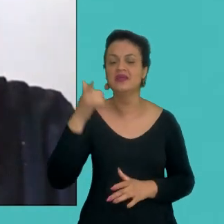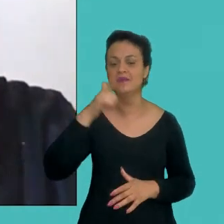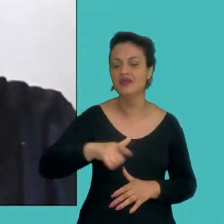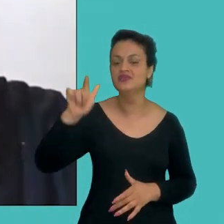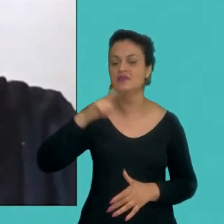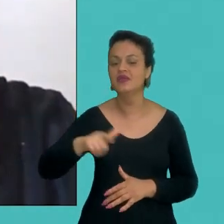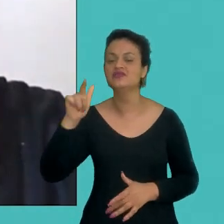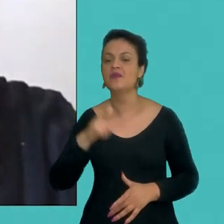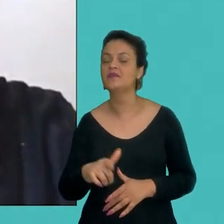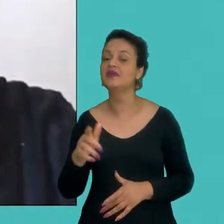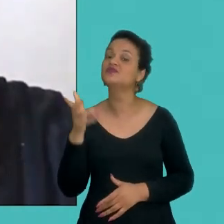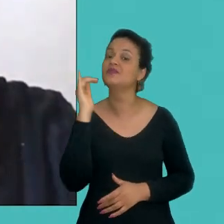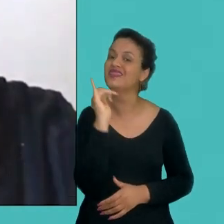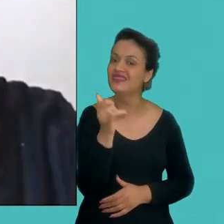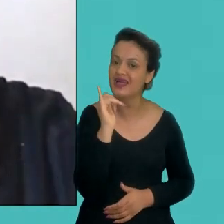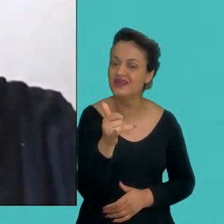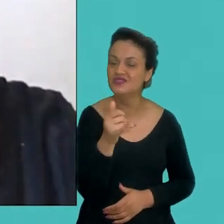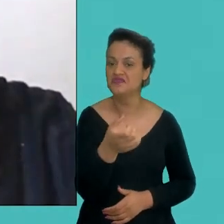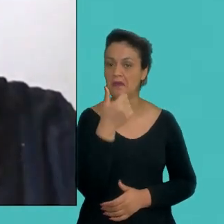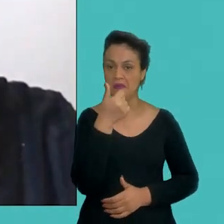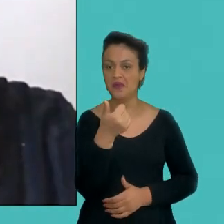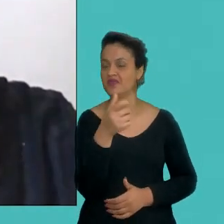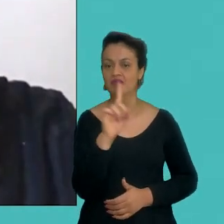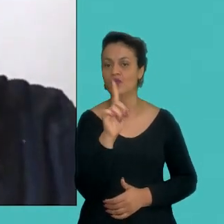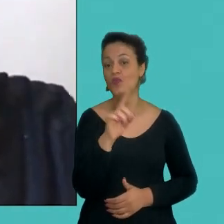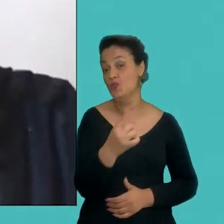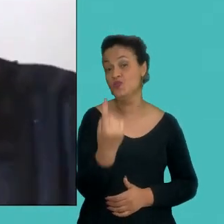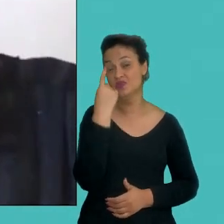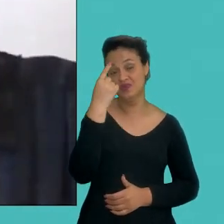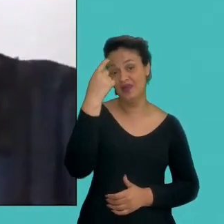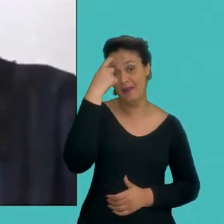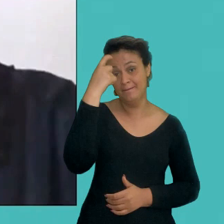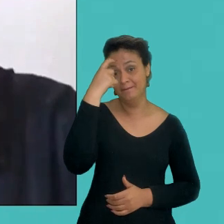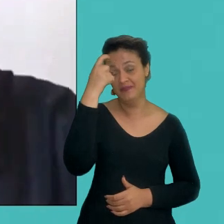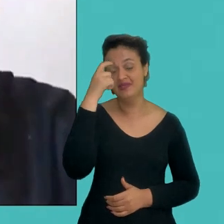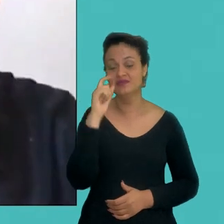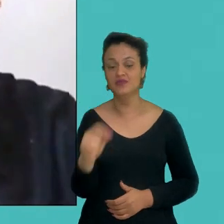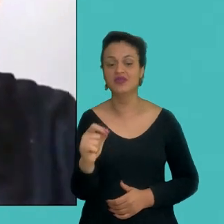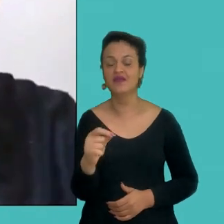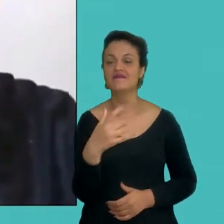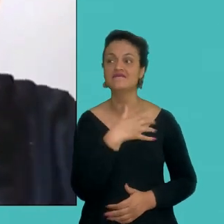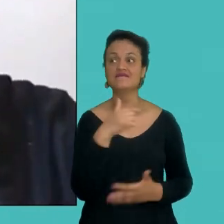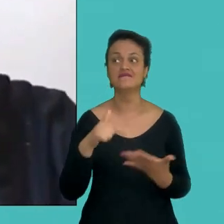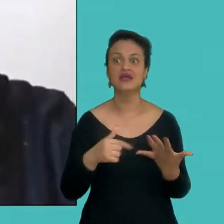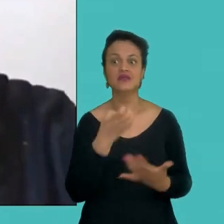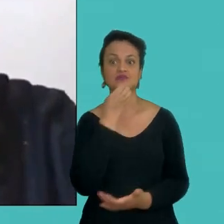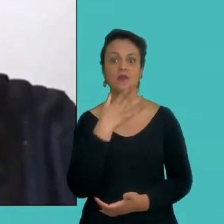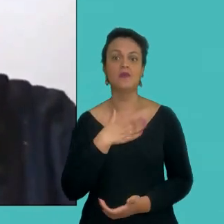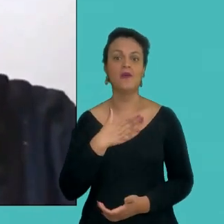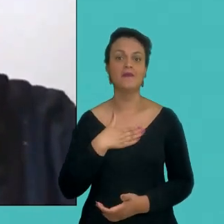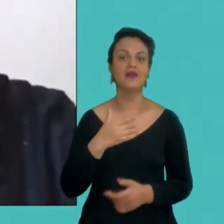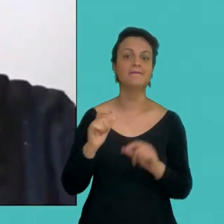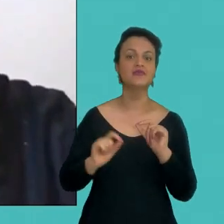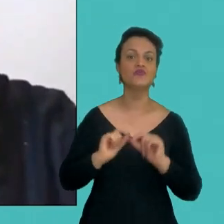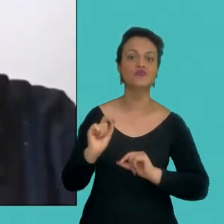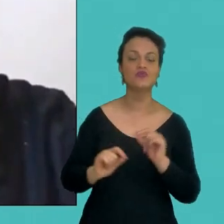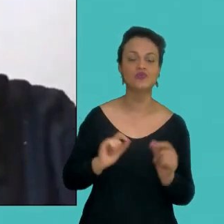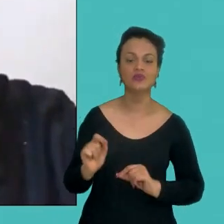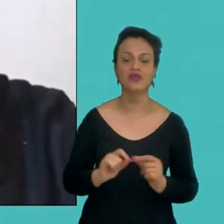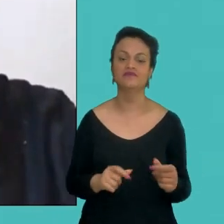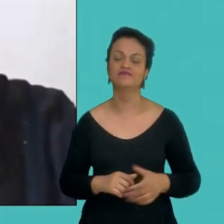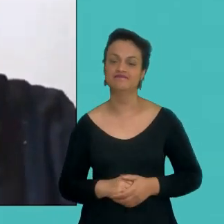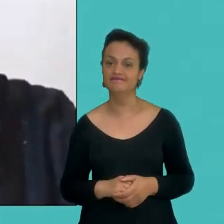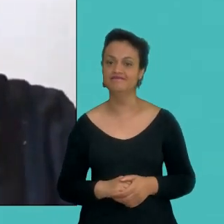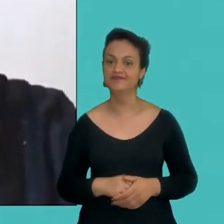reconheça, que sejam os dados da realidade, uma narrativa coerente. A única coerência ali é a vantagem